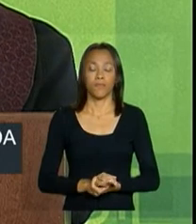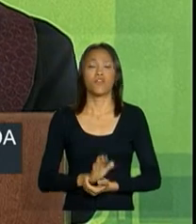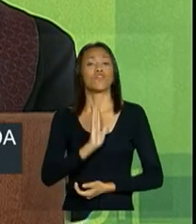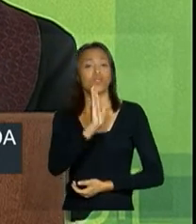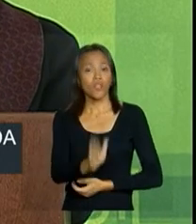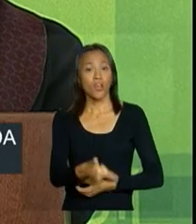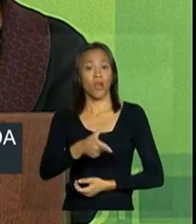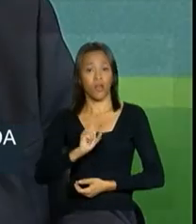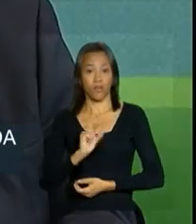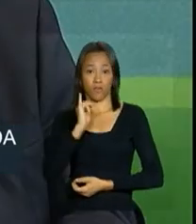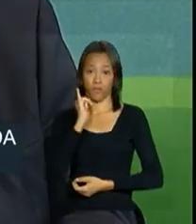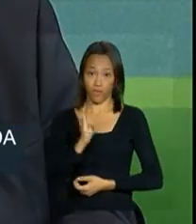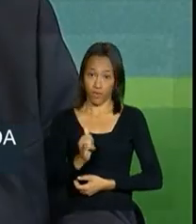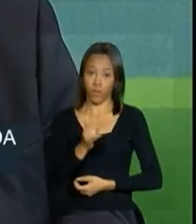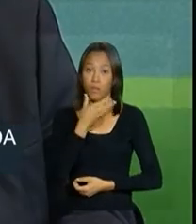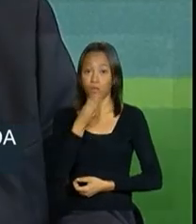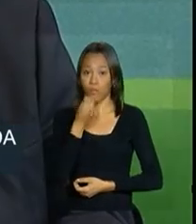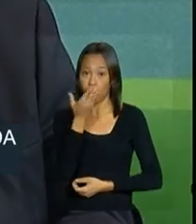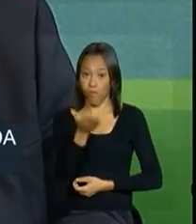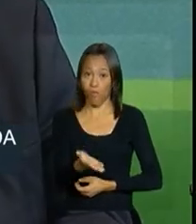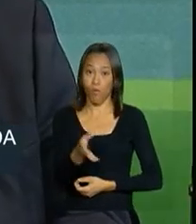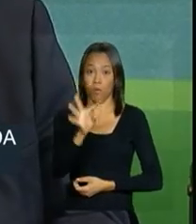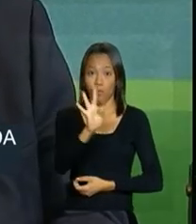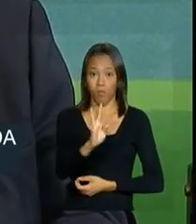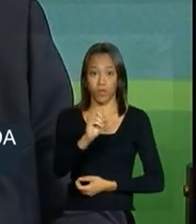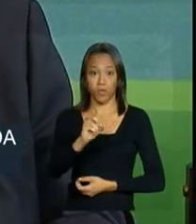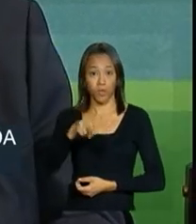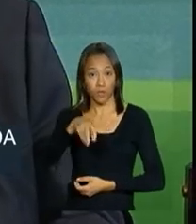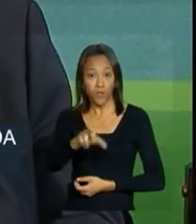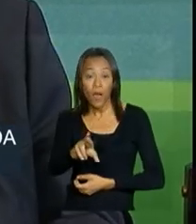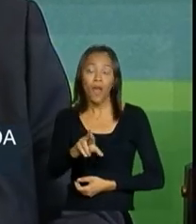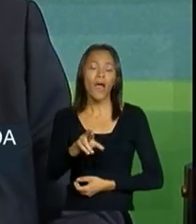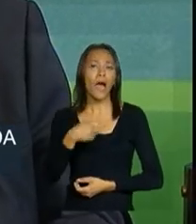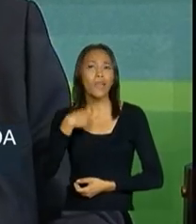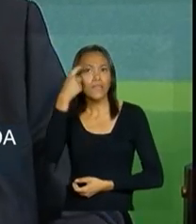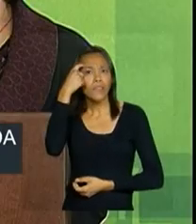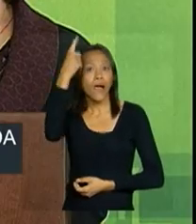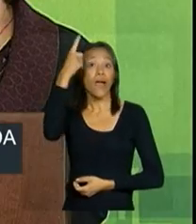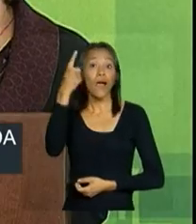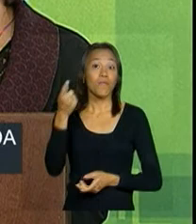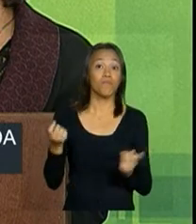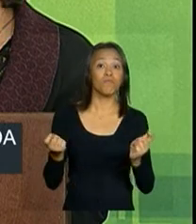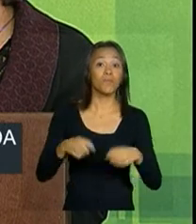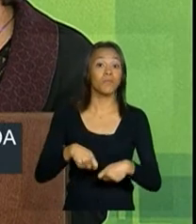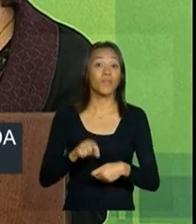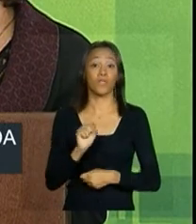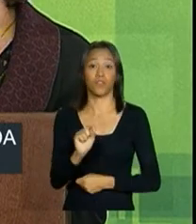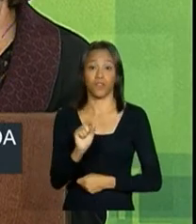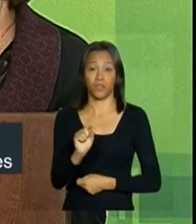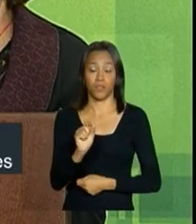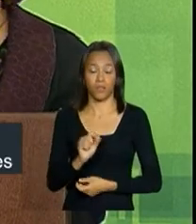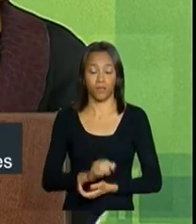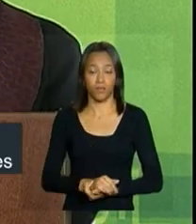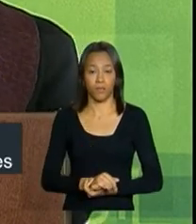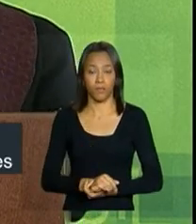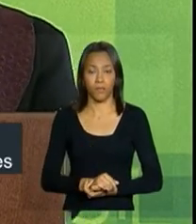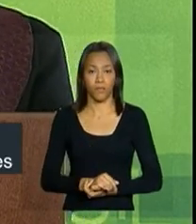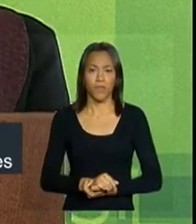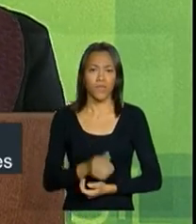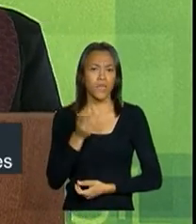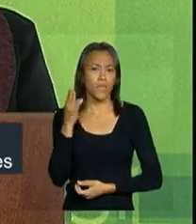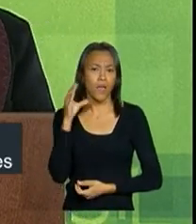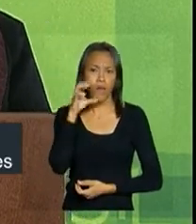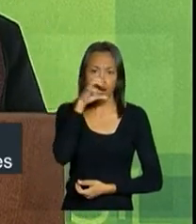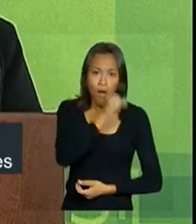disse aqui os Eu tô né eu levantei essa ideia essa possibilidade que foi